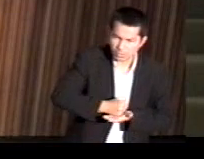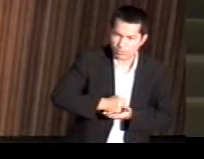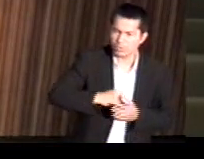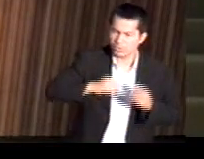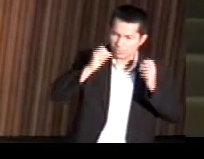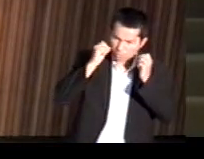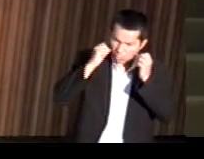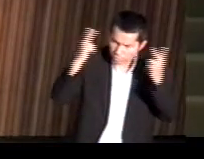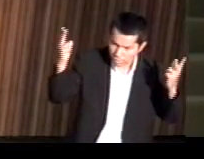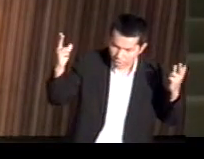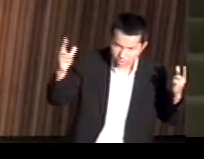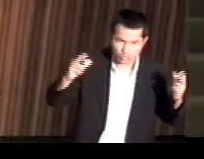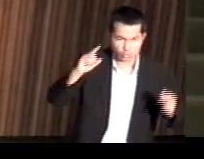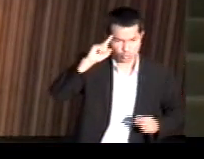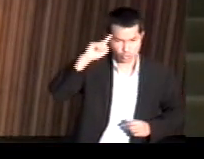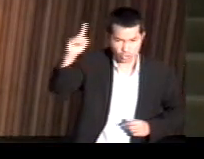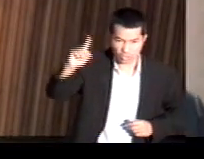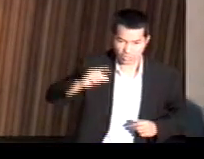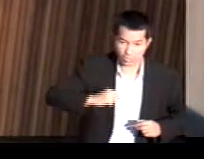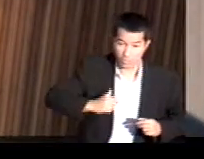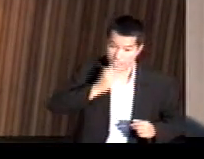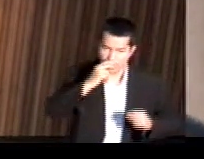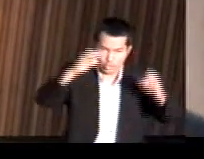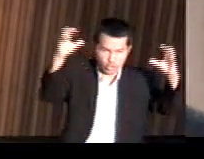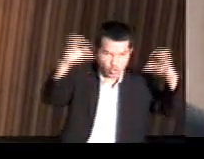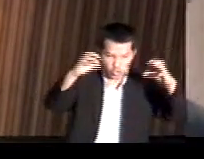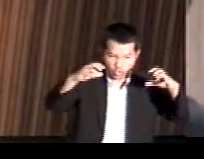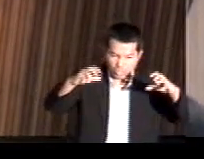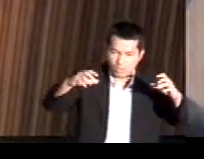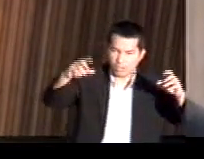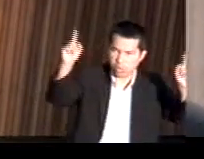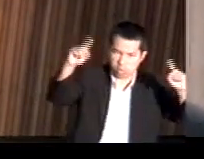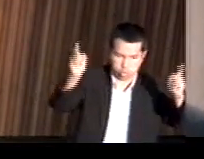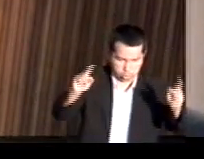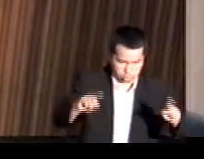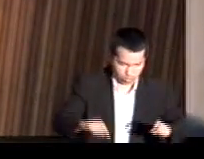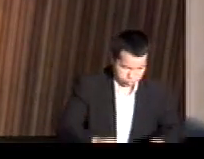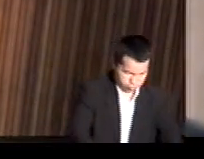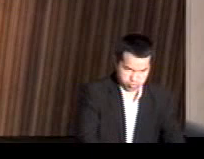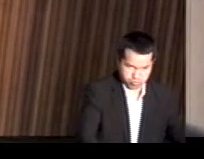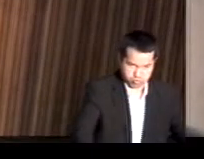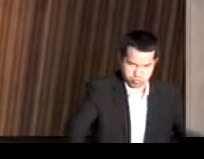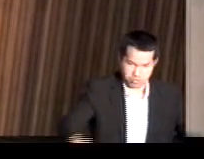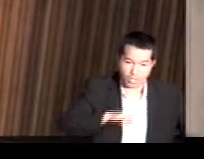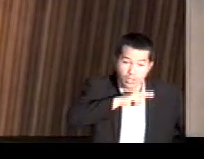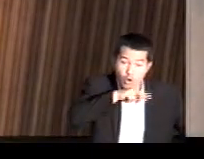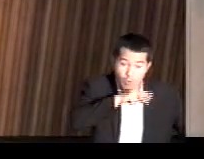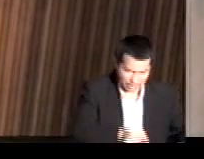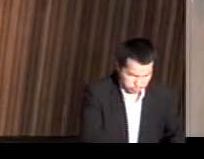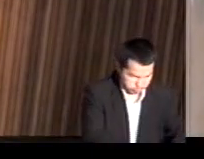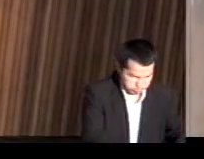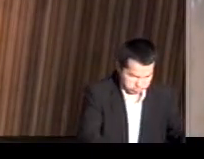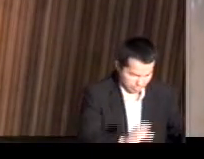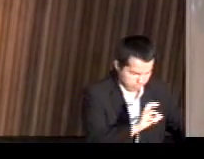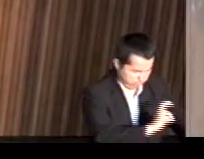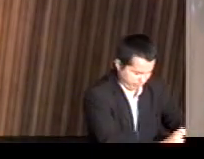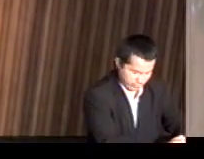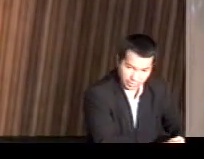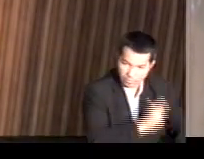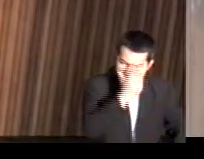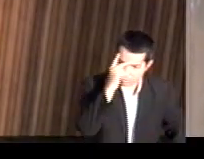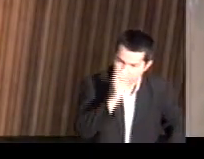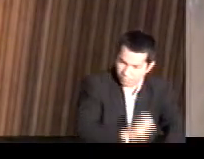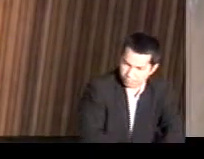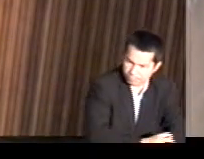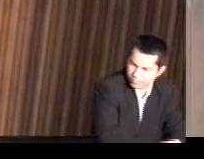aquela serpente olhava para a serpente de bronze que estava colocada numa haste, e Deus